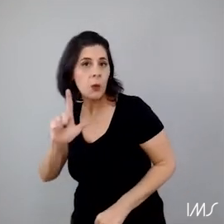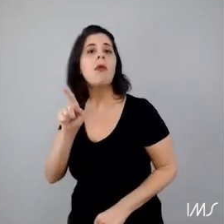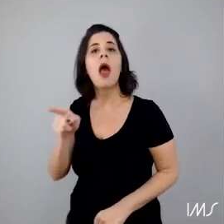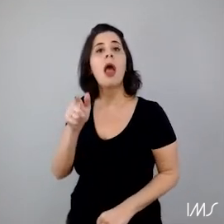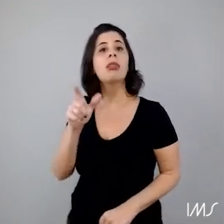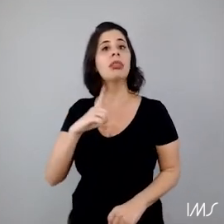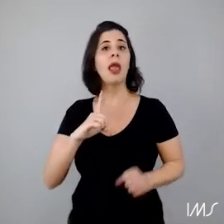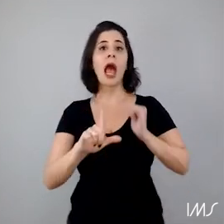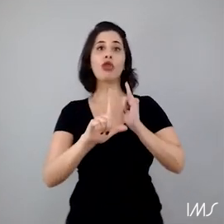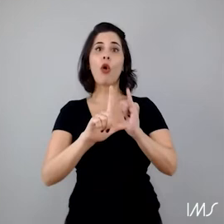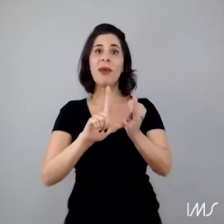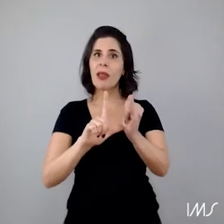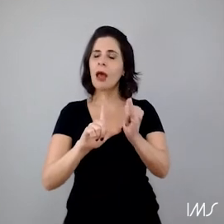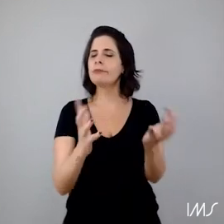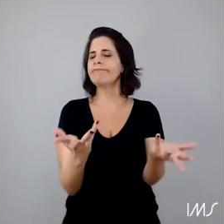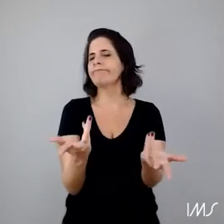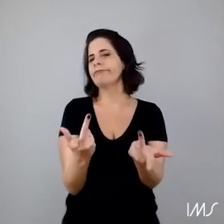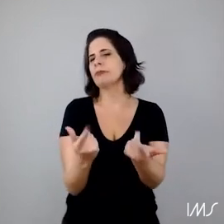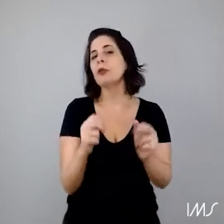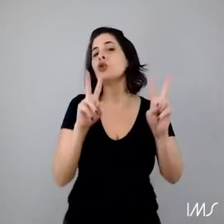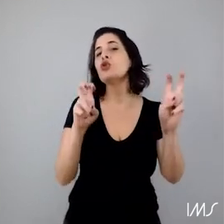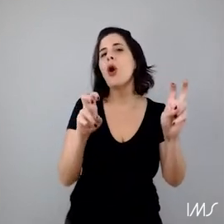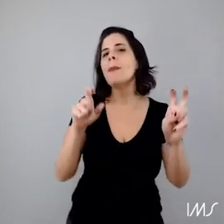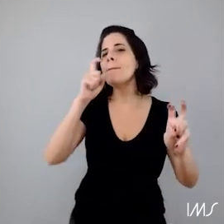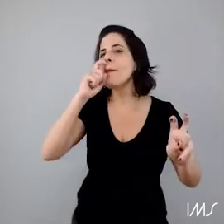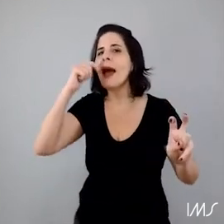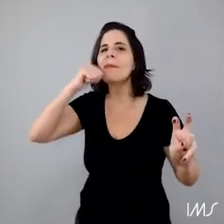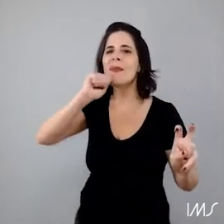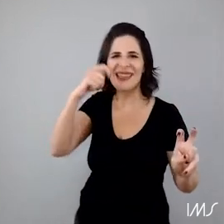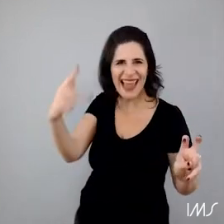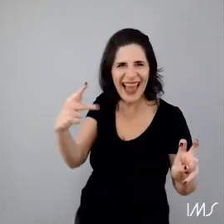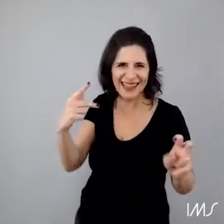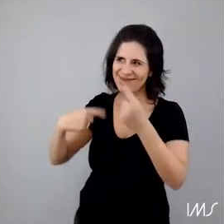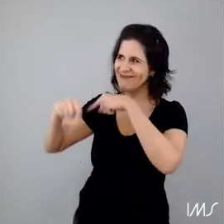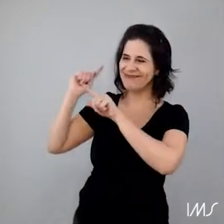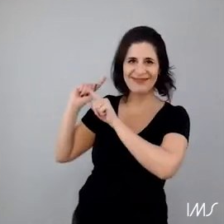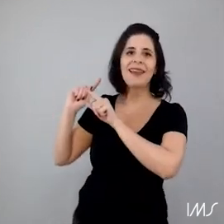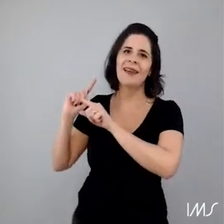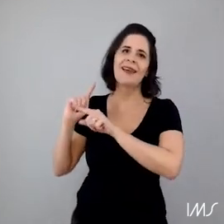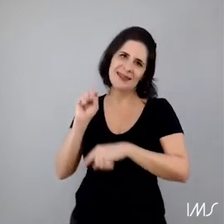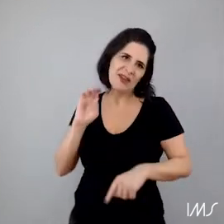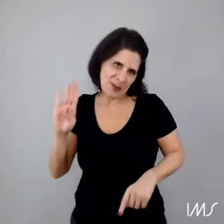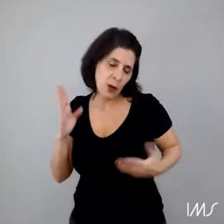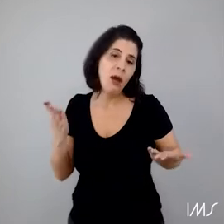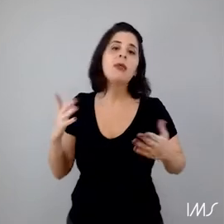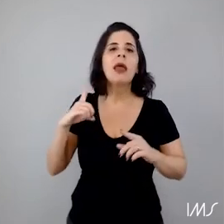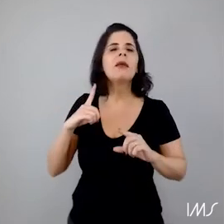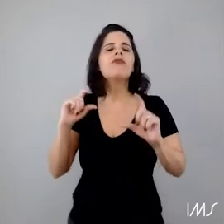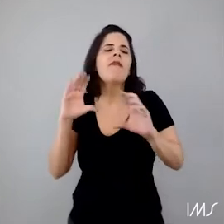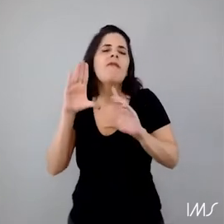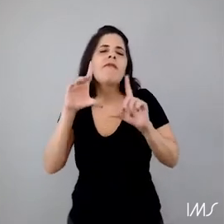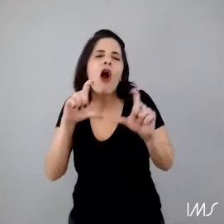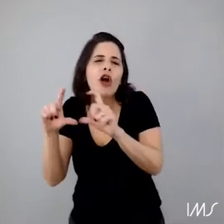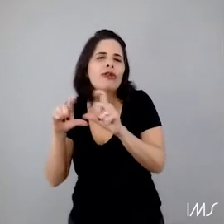um sensacional documentário sobre a memória dos pais dela, através de documentos, em grande parte, documentos